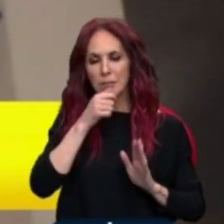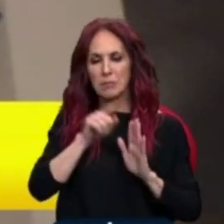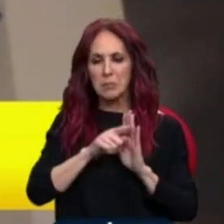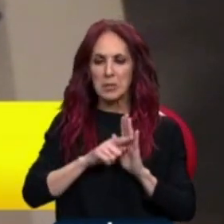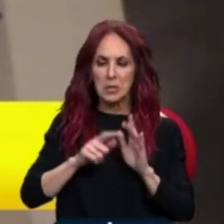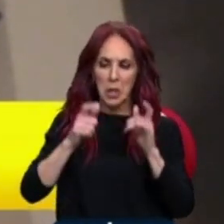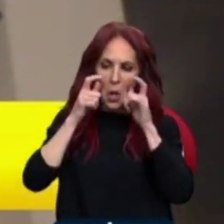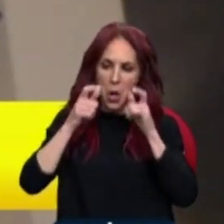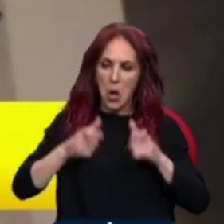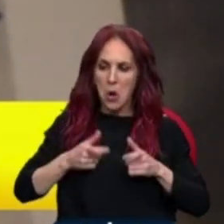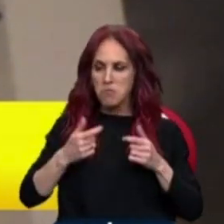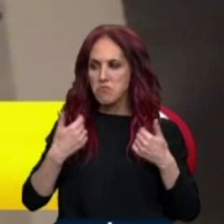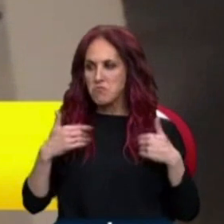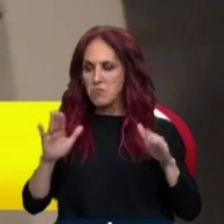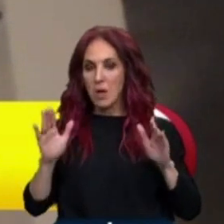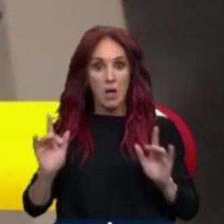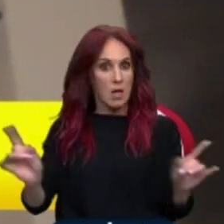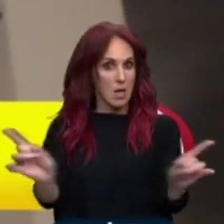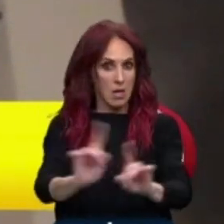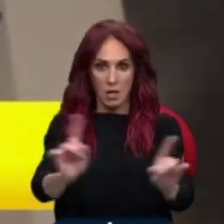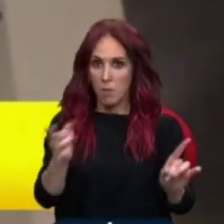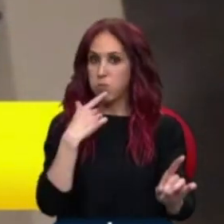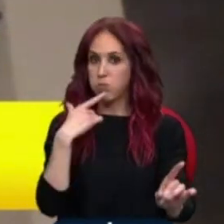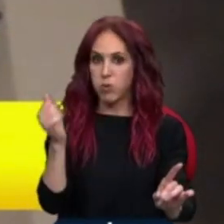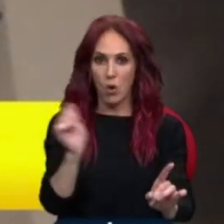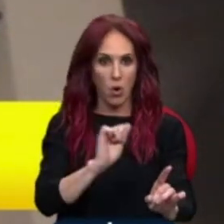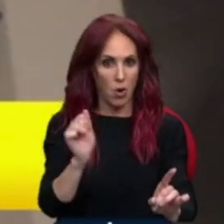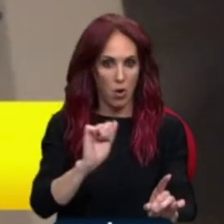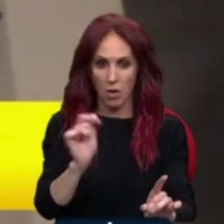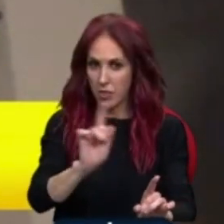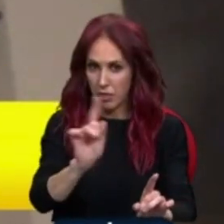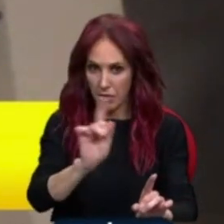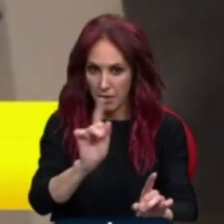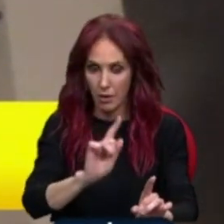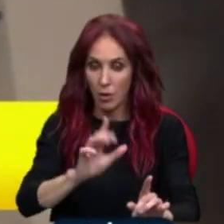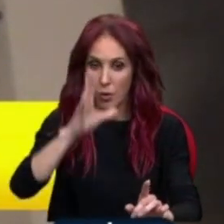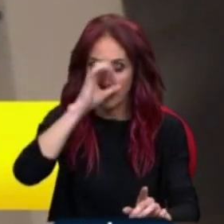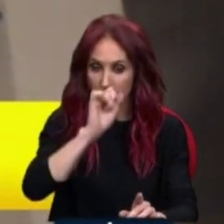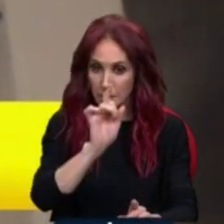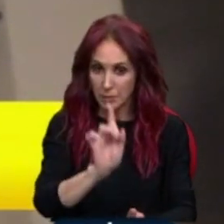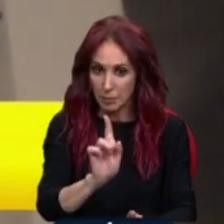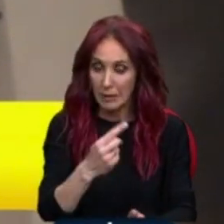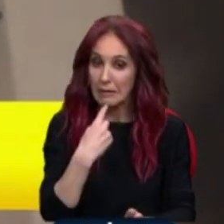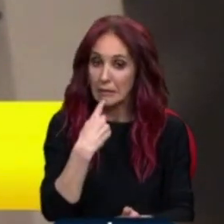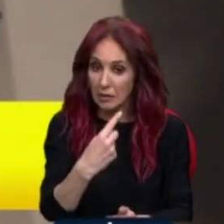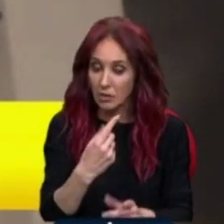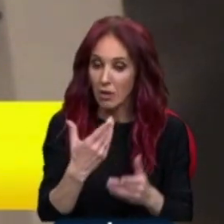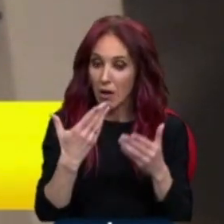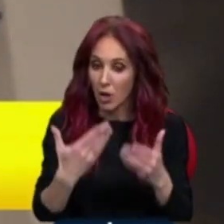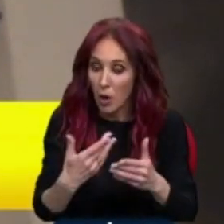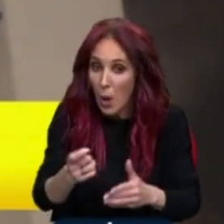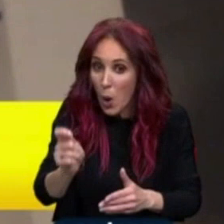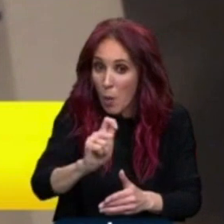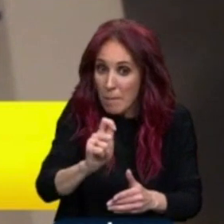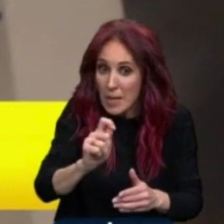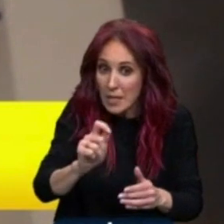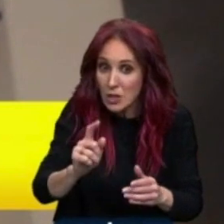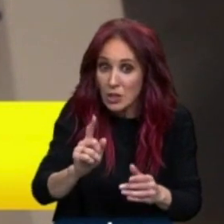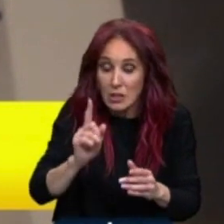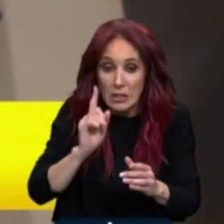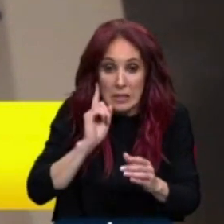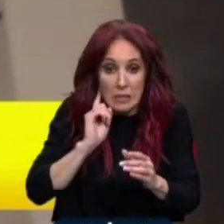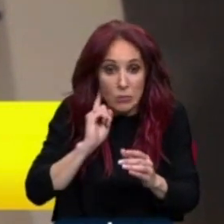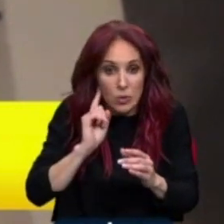prevenção e de precaução, e isso não pode, de facto, acontecer. Ainda ouvimos hoje o Primeiro-Ministro dizer que estamos no mês decisivo